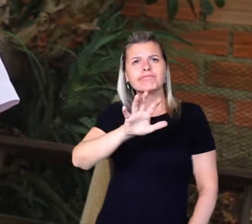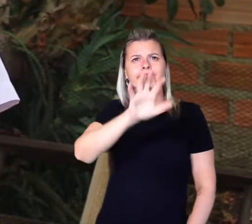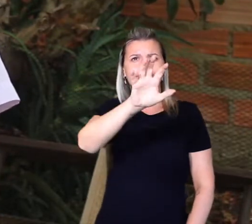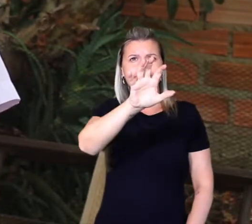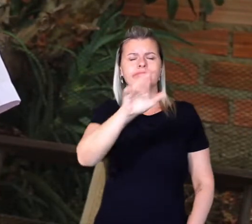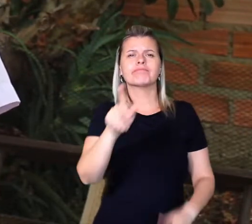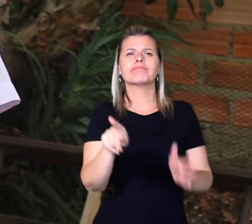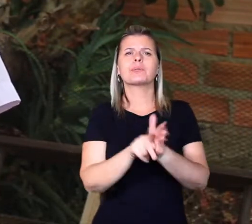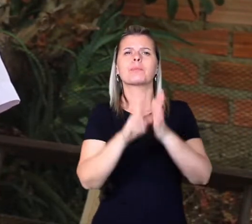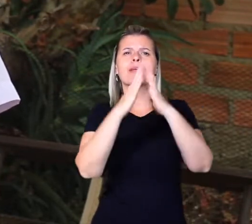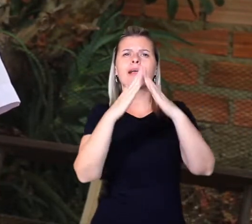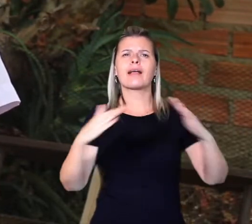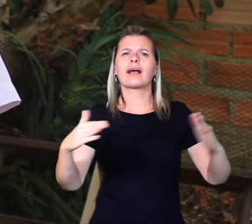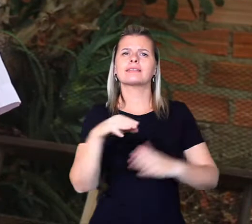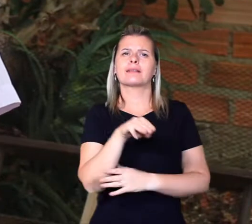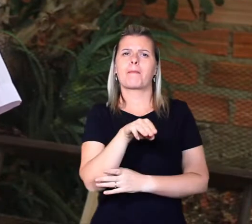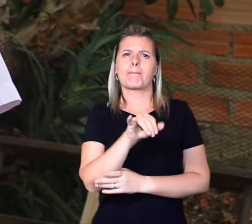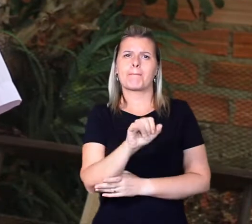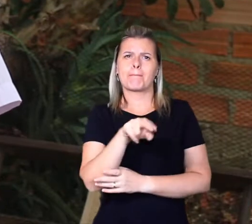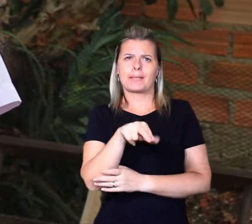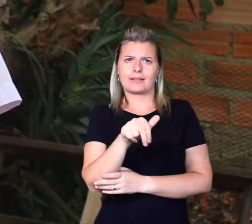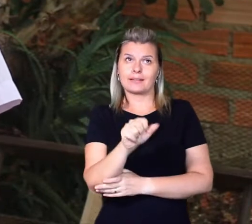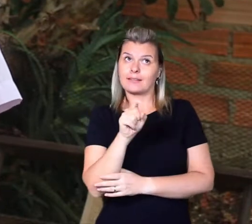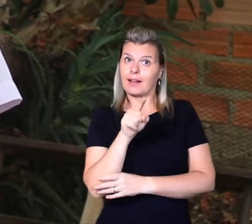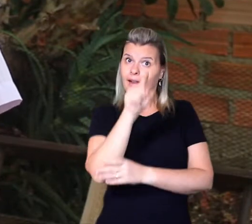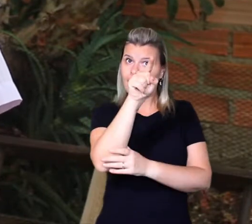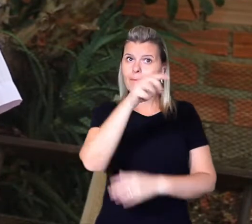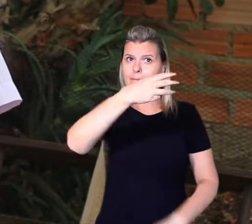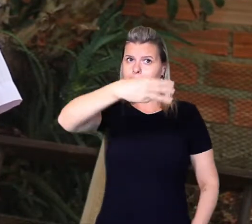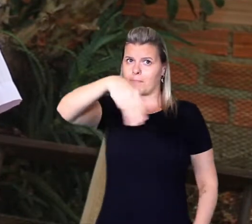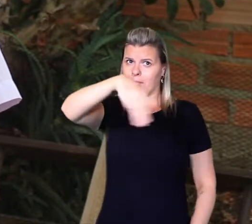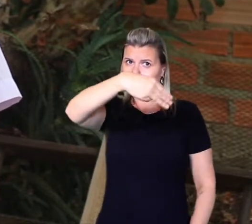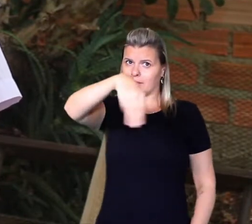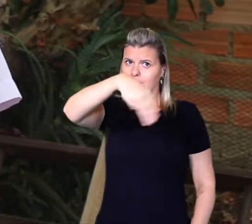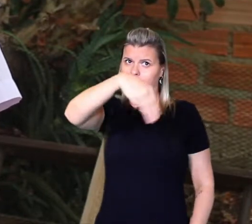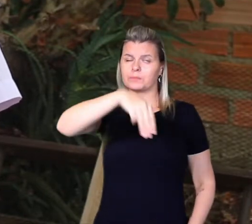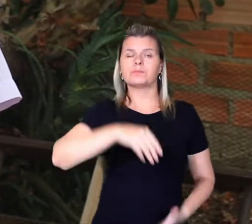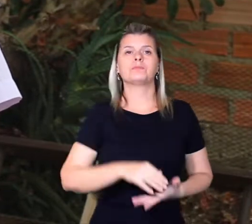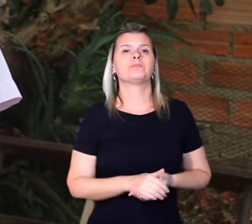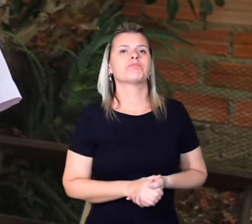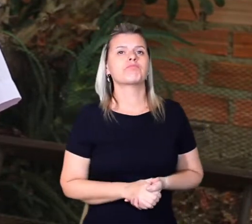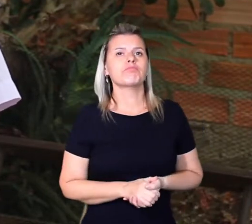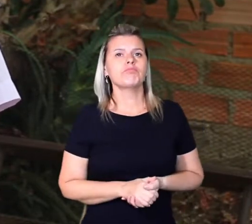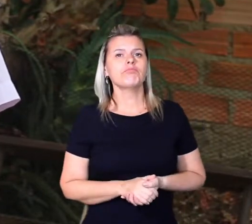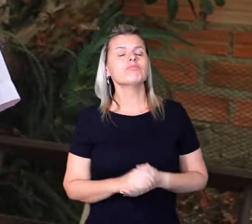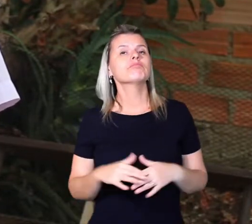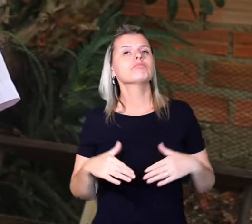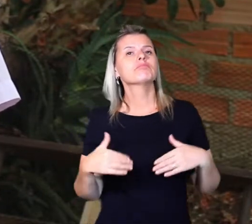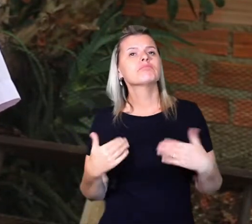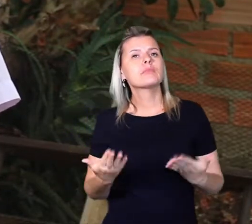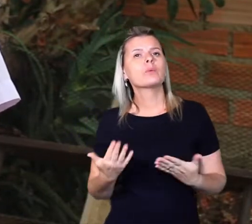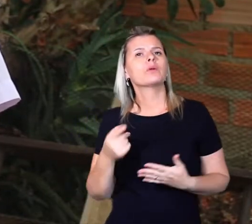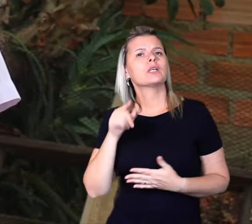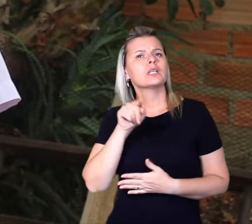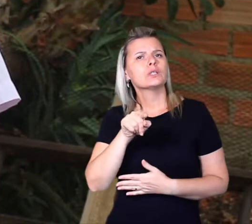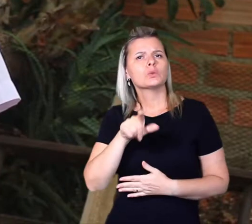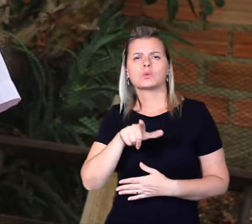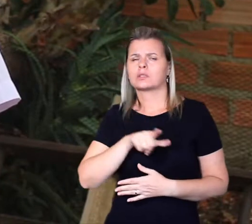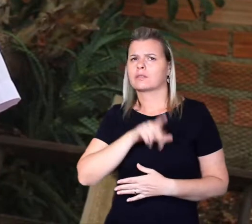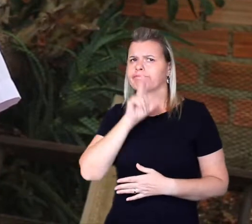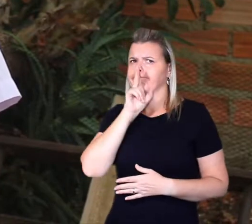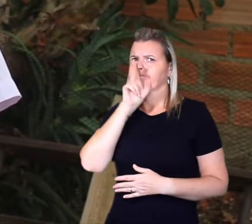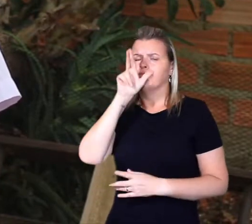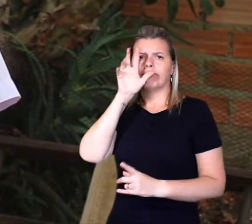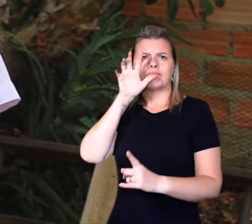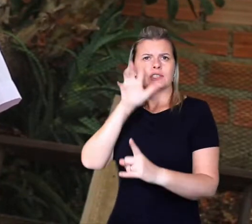com as casas da Casa das Minas, né, enfim, no Maranhão. Então isso vai ter uma